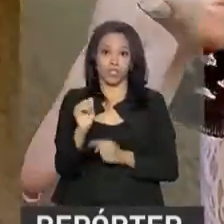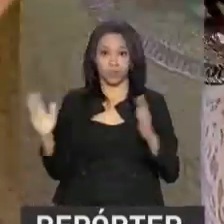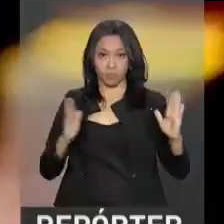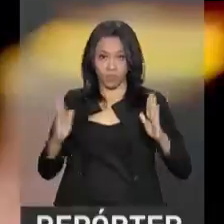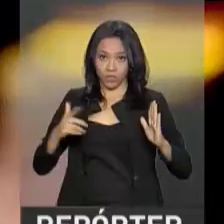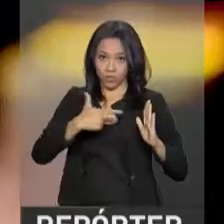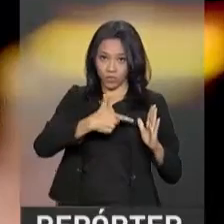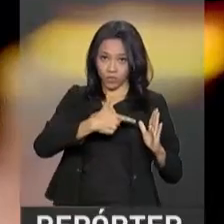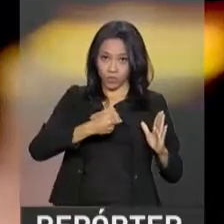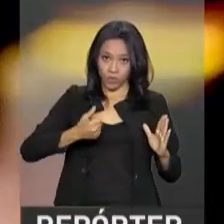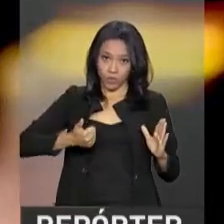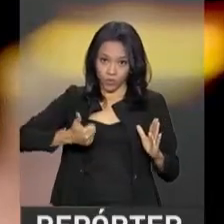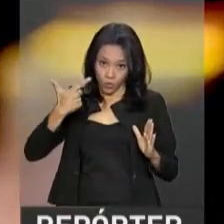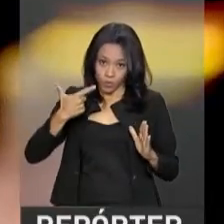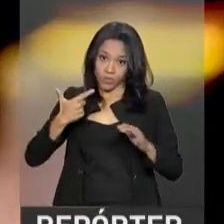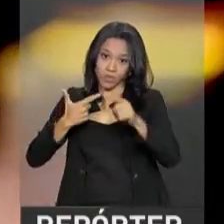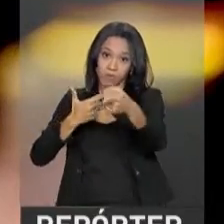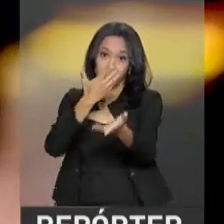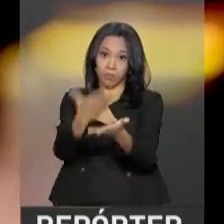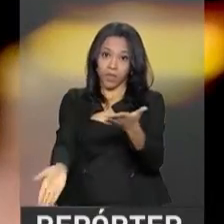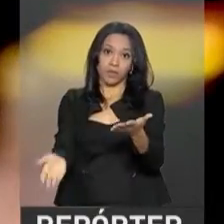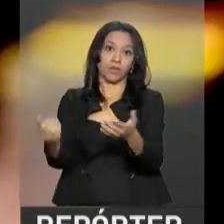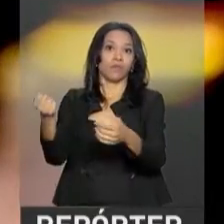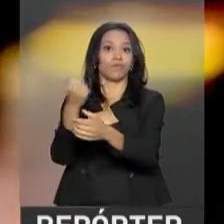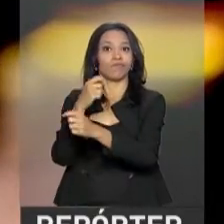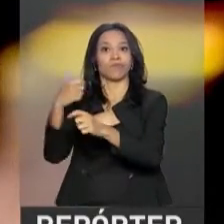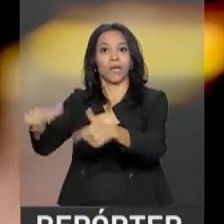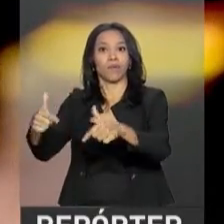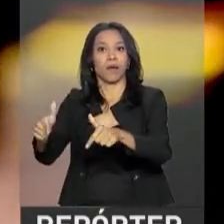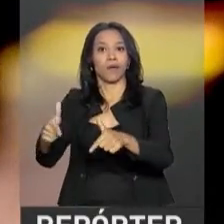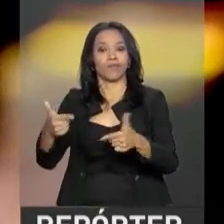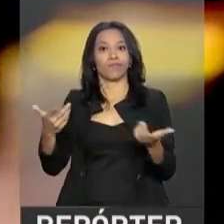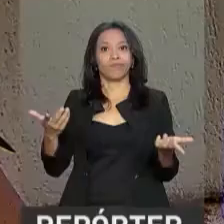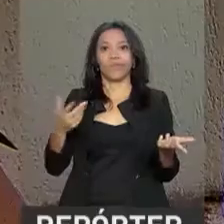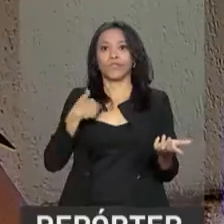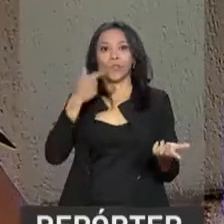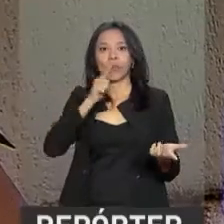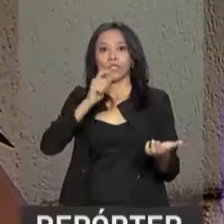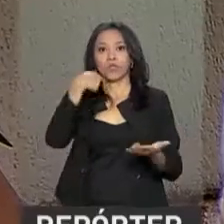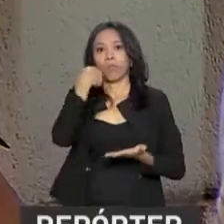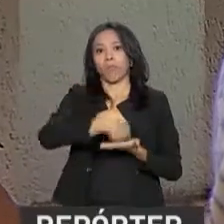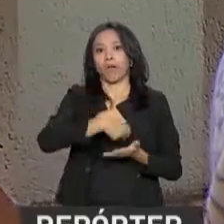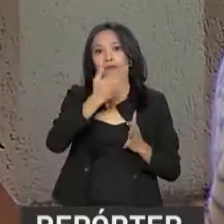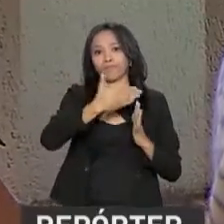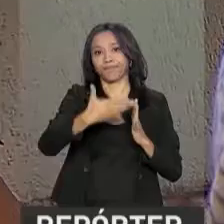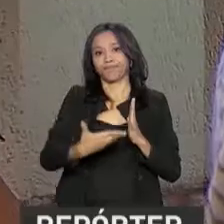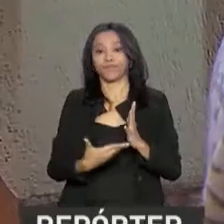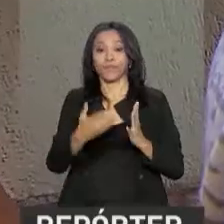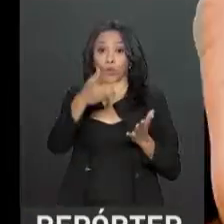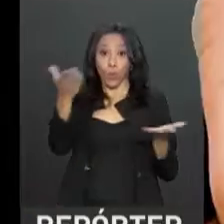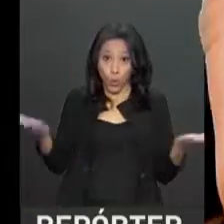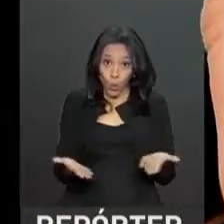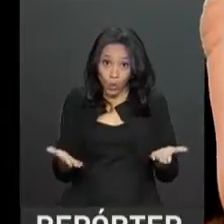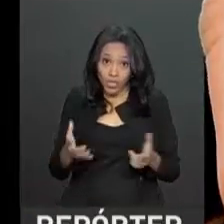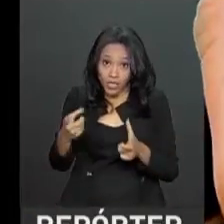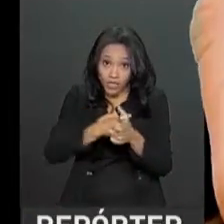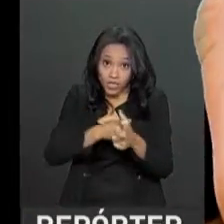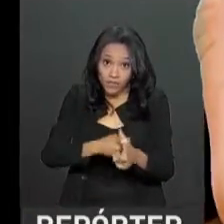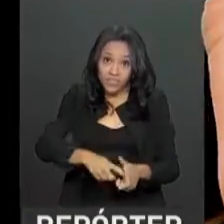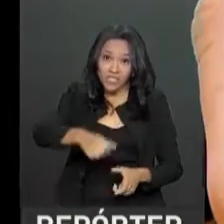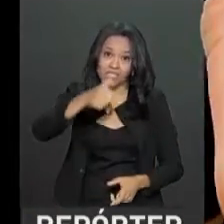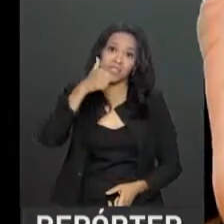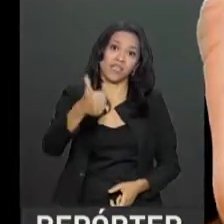2012. Mas em seguida perdeu o emprego e não conseguiu honrar o pagamento. Hoje, a dívida já passa de